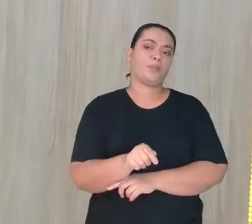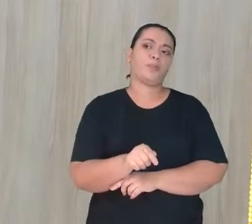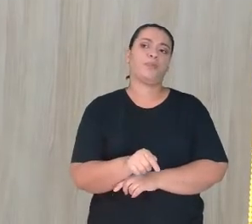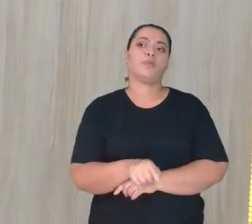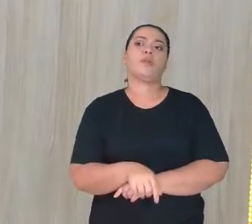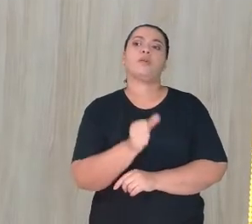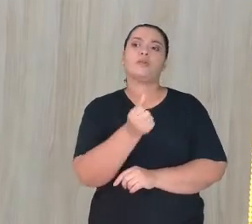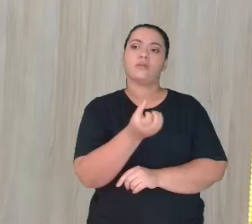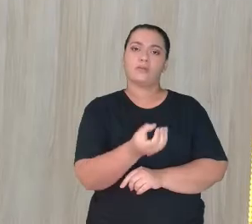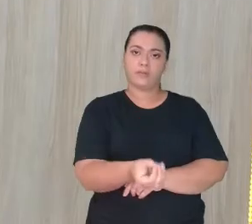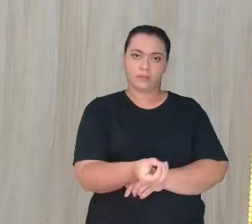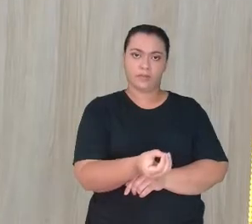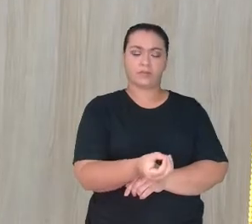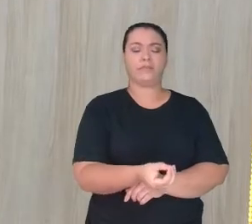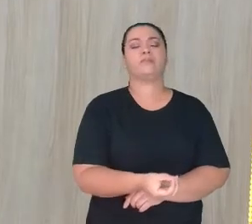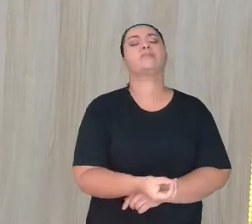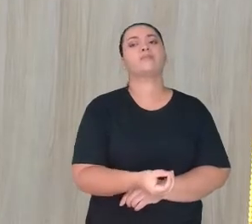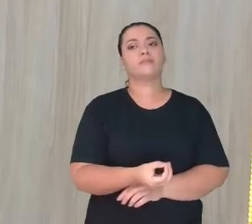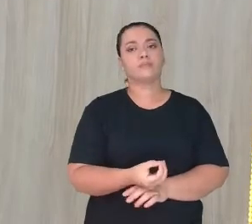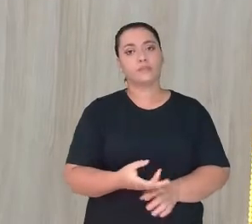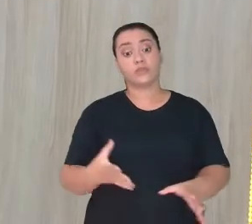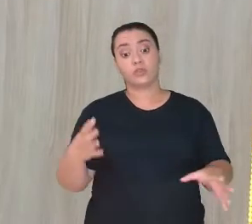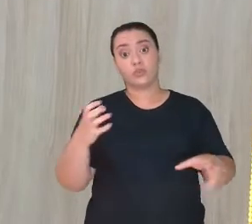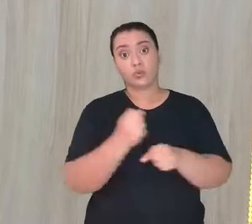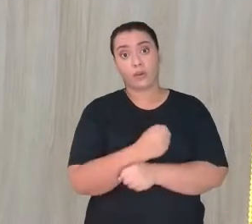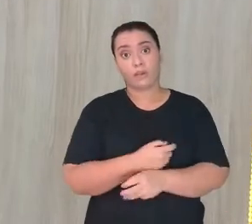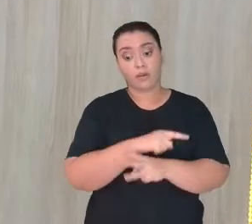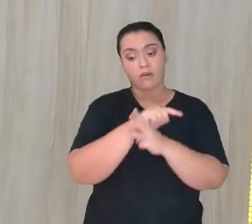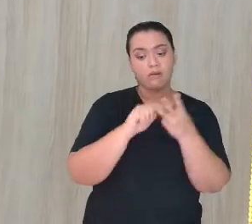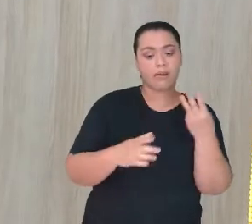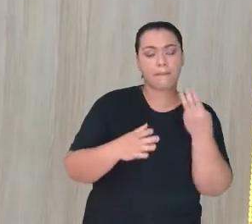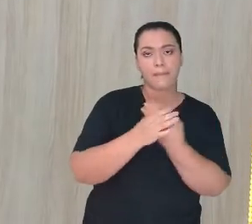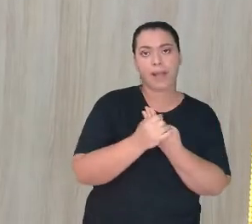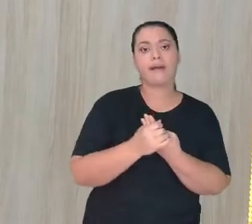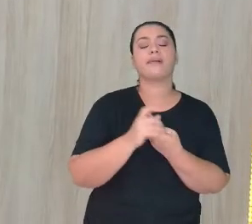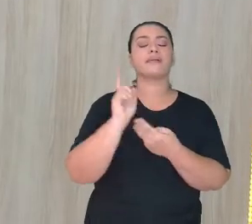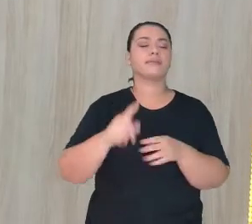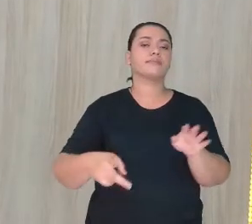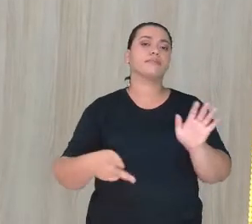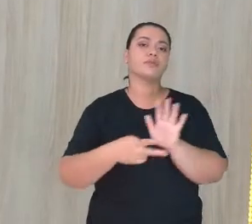área azul, que deu igual a 60. Vamos somar os três, a gente vai obter